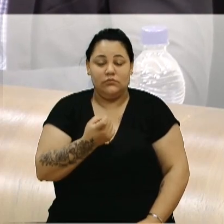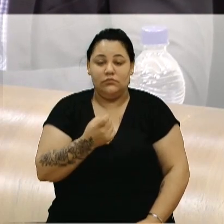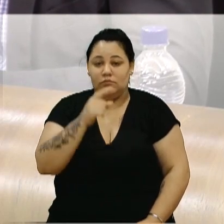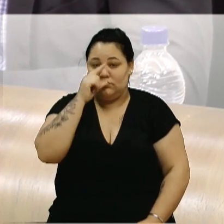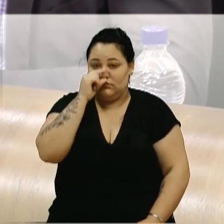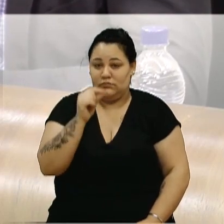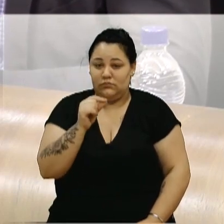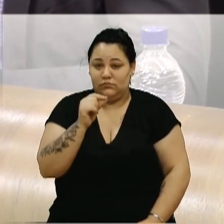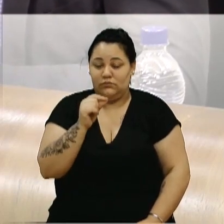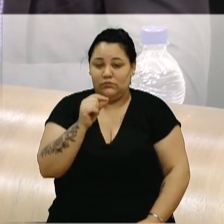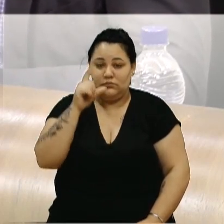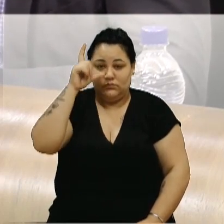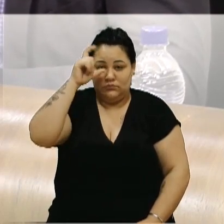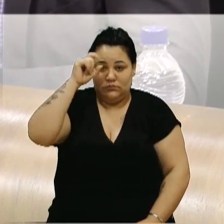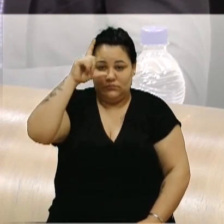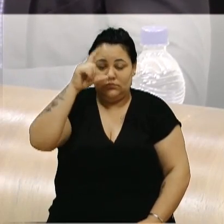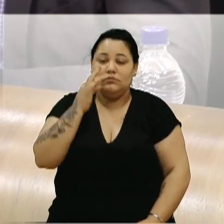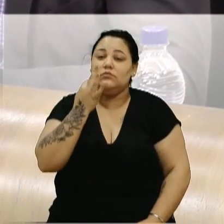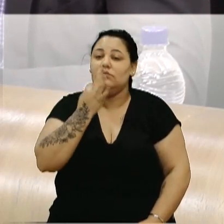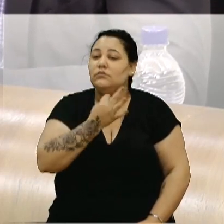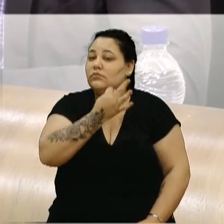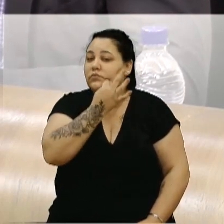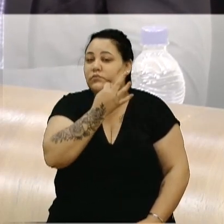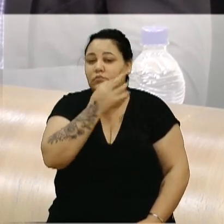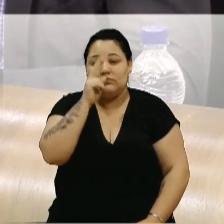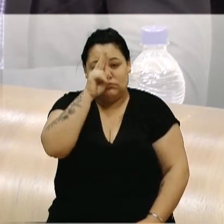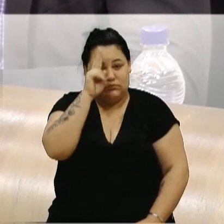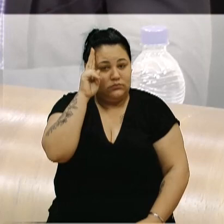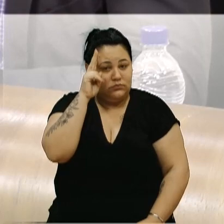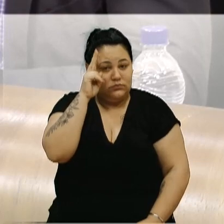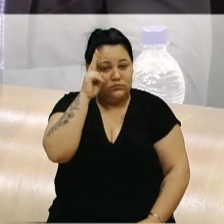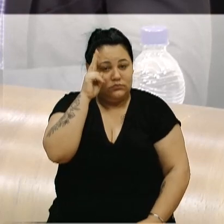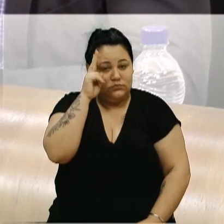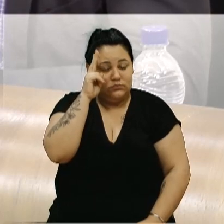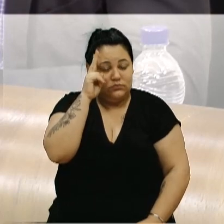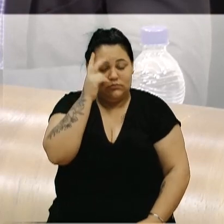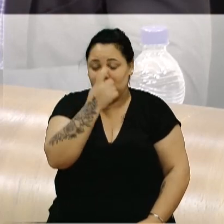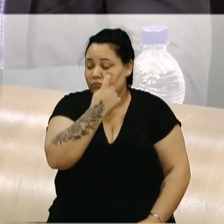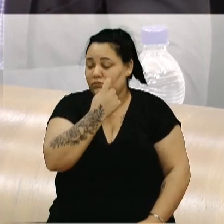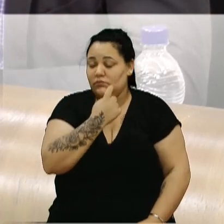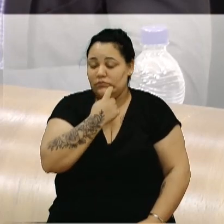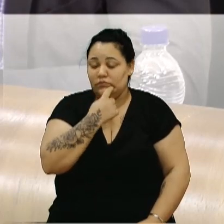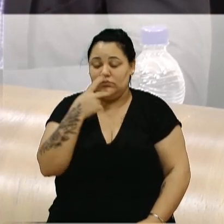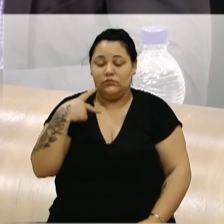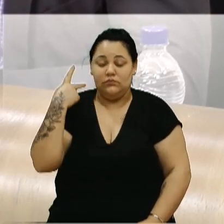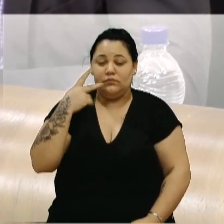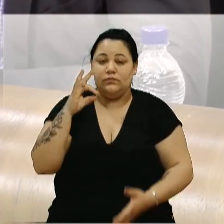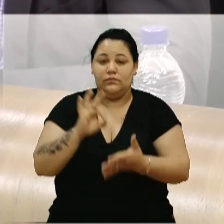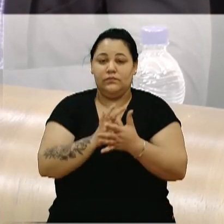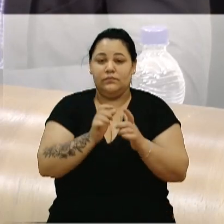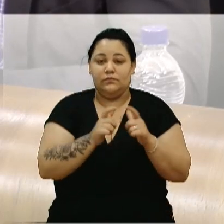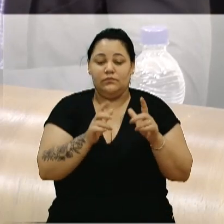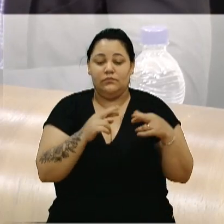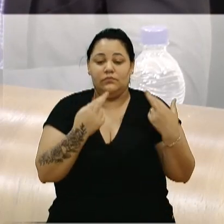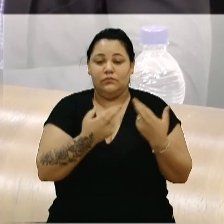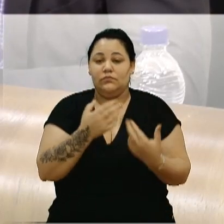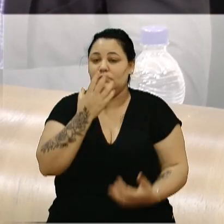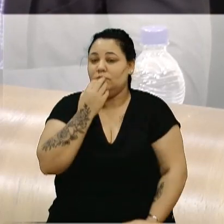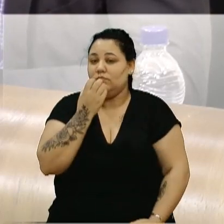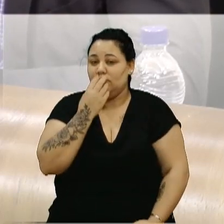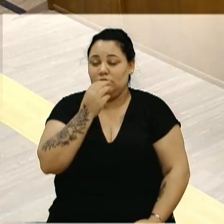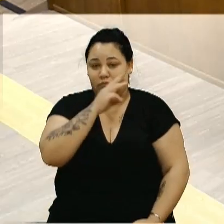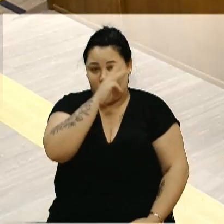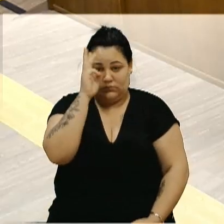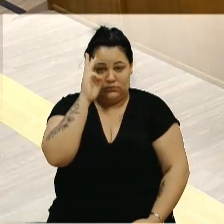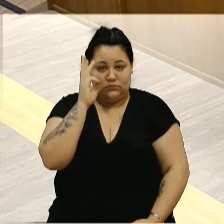Fantinel, Scalco, Tatiane Frisso, Velocino Ex e Wagner Petrini. Vereadores inscritos no grande expediente: vereador Camilles e vereador Juliano